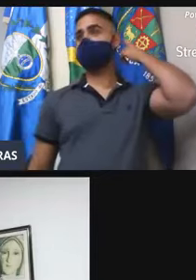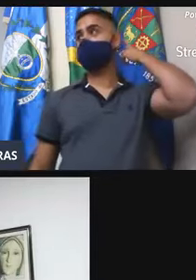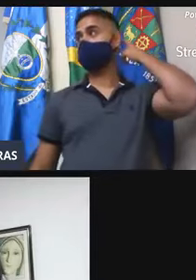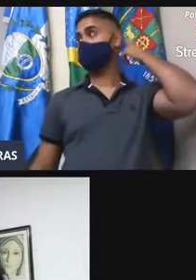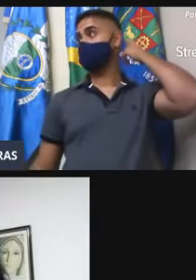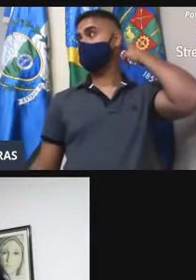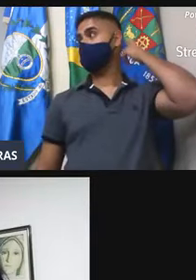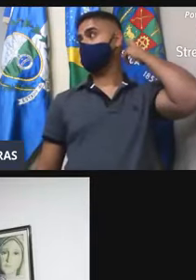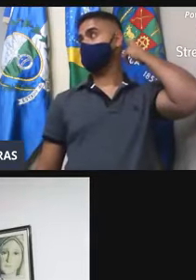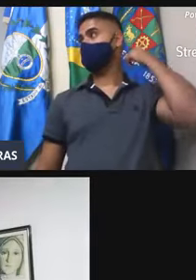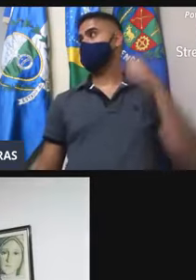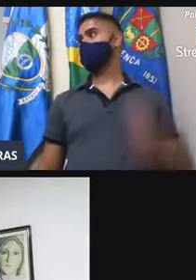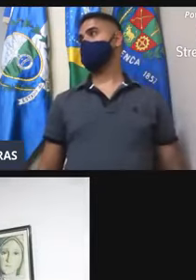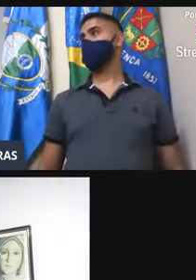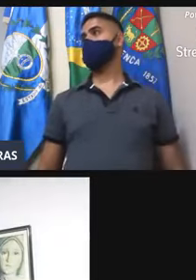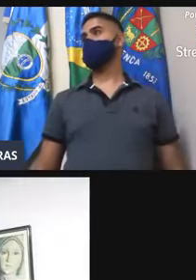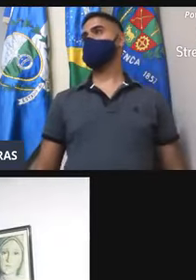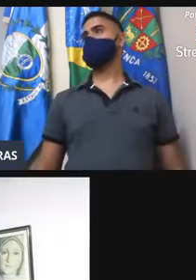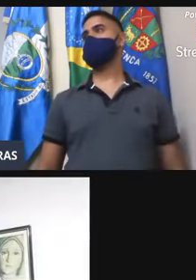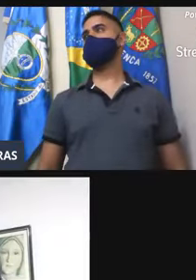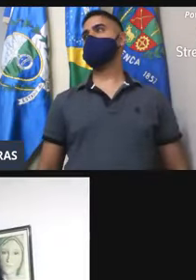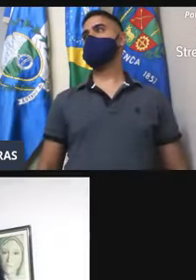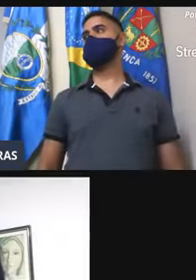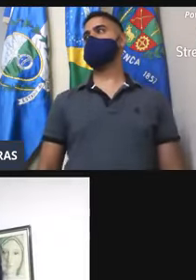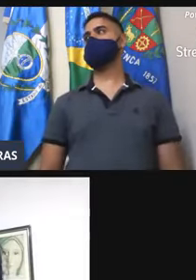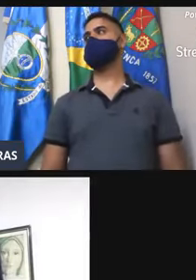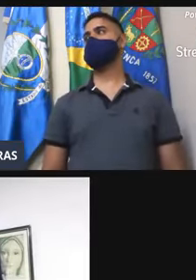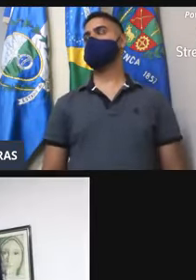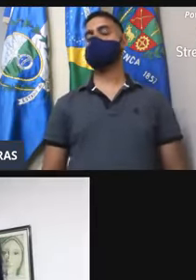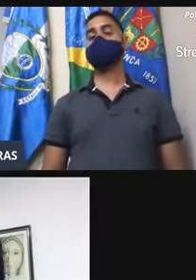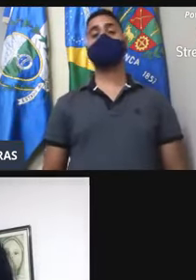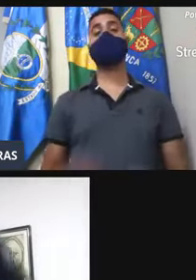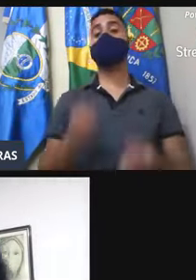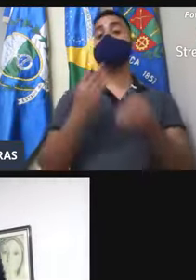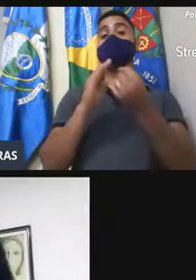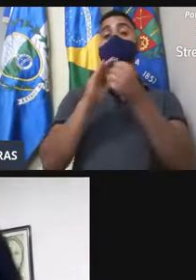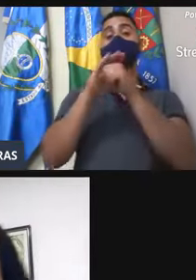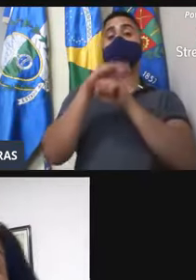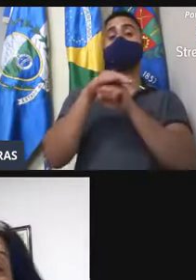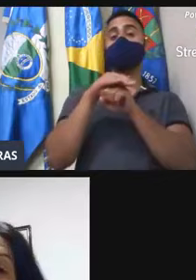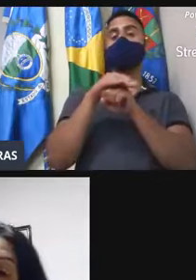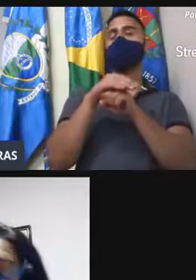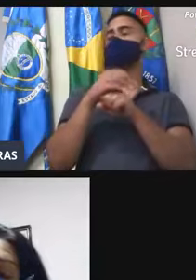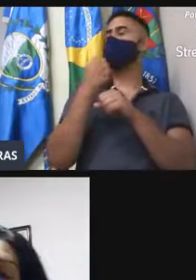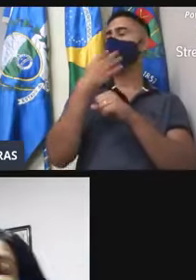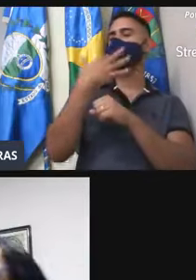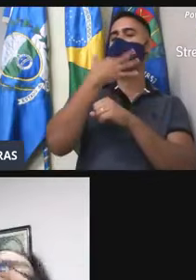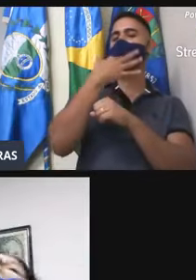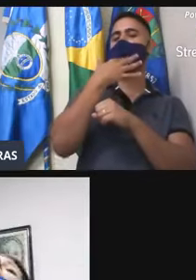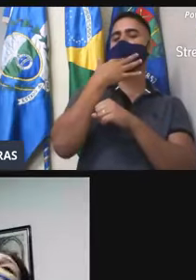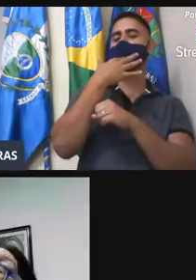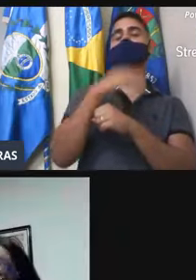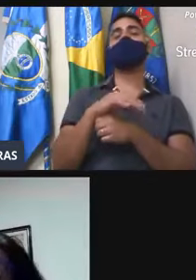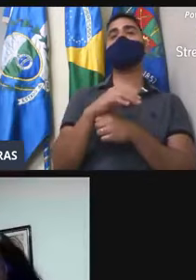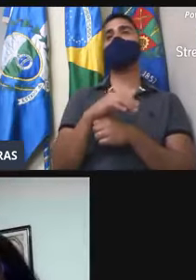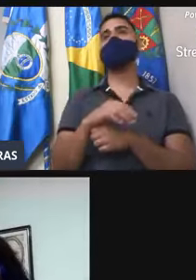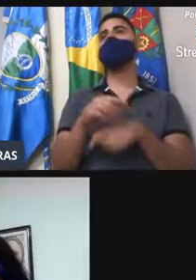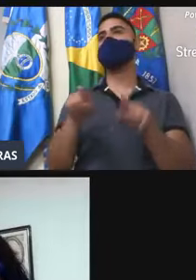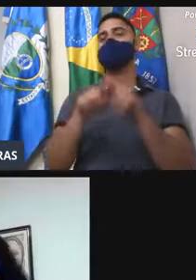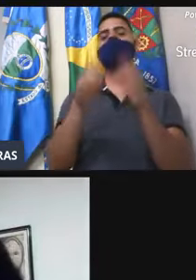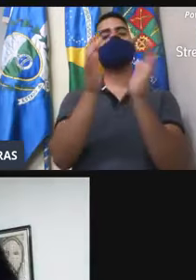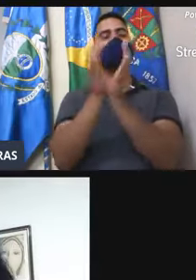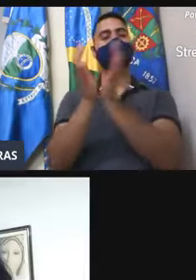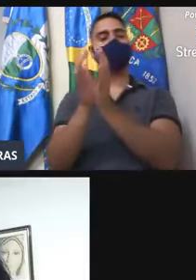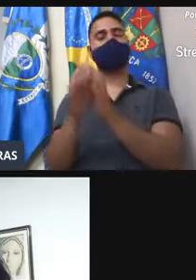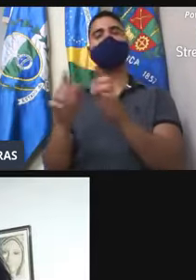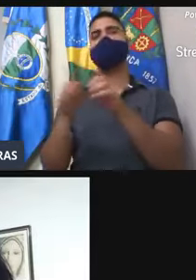Vereador Marcos da Silva Marques. Boa noite, secretária Mara, é um prazer conhecê-la pessoalmente. Boa noite, equipe aí da assistência social,